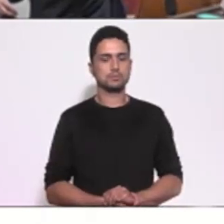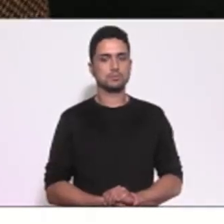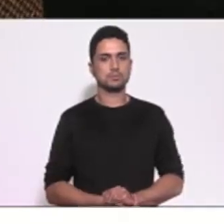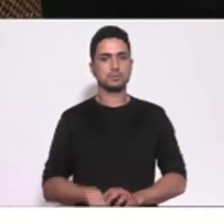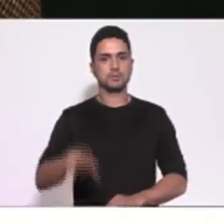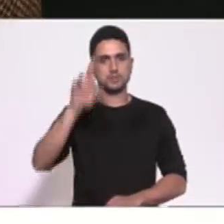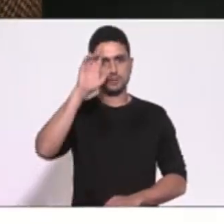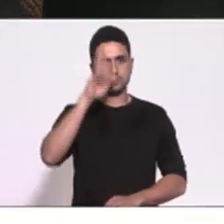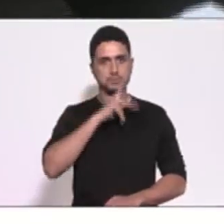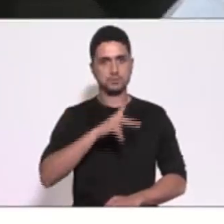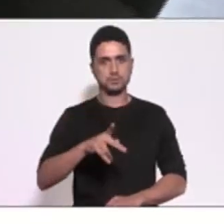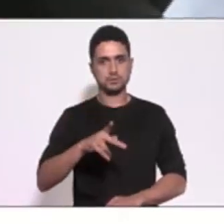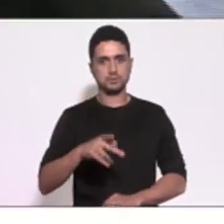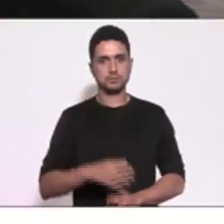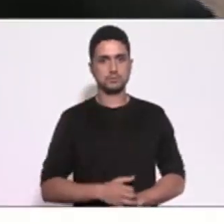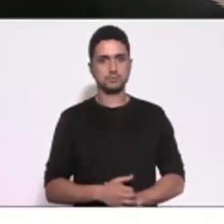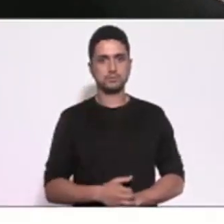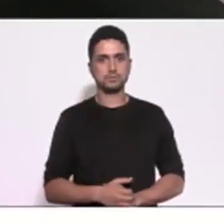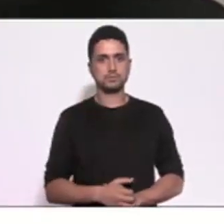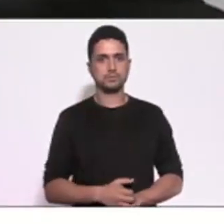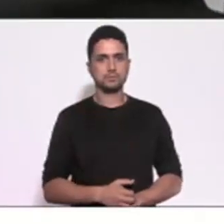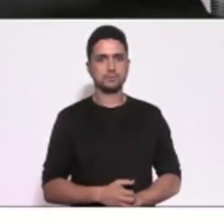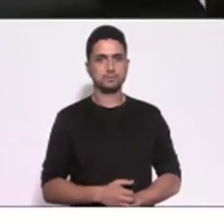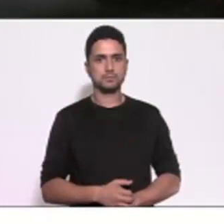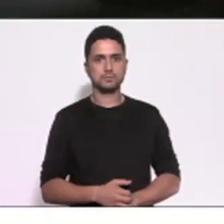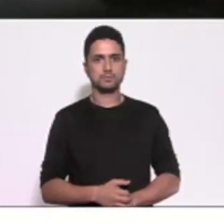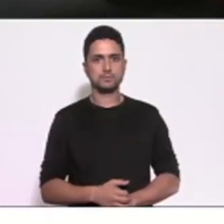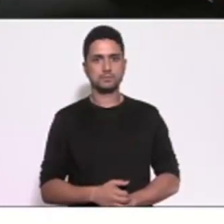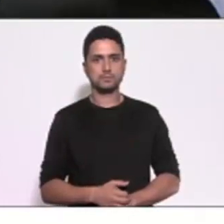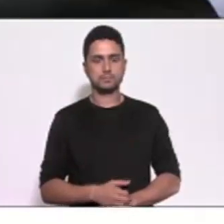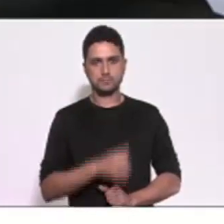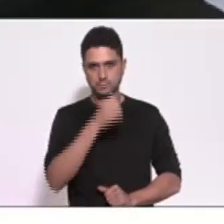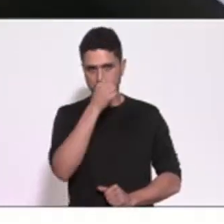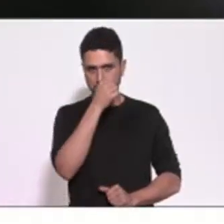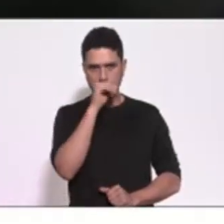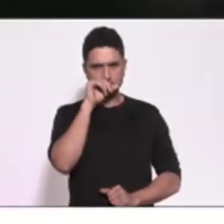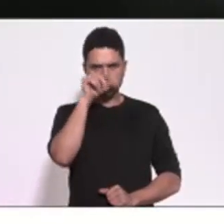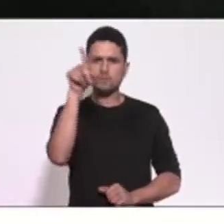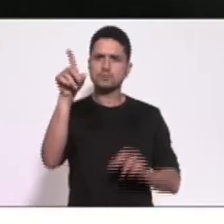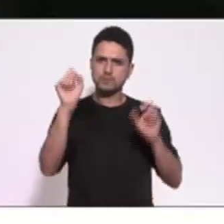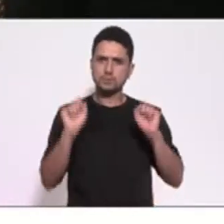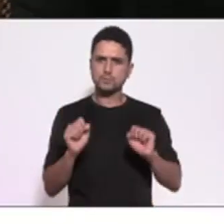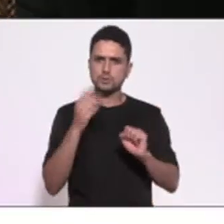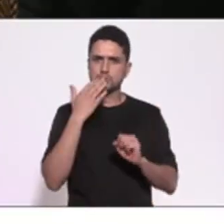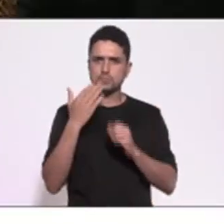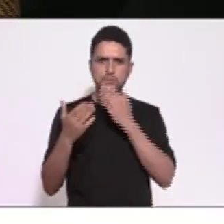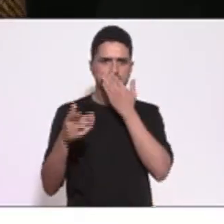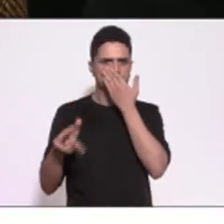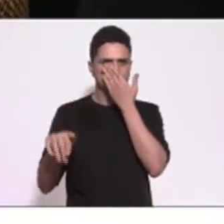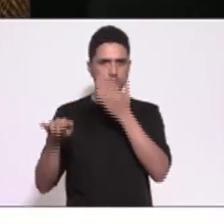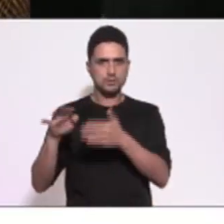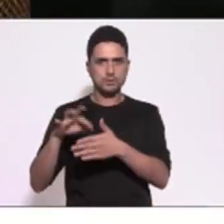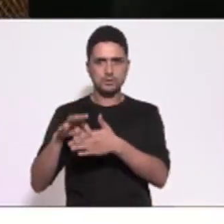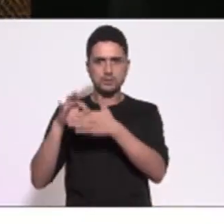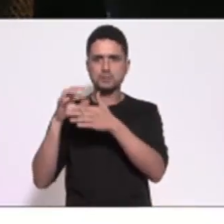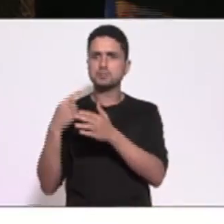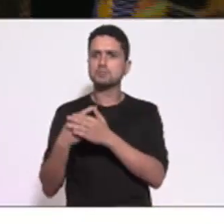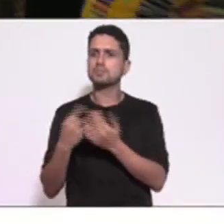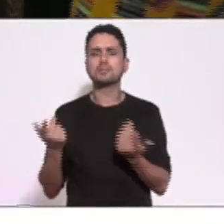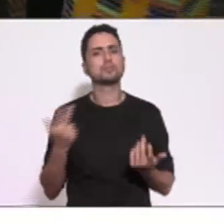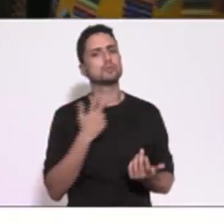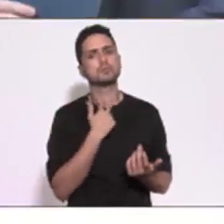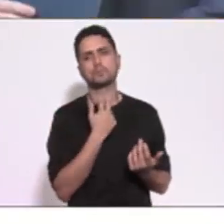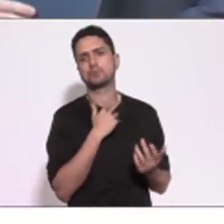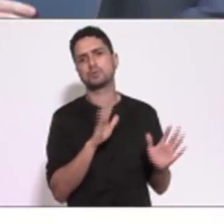Senhor presidente, o senhor poderia solicitar ao líder... Não tem como, presidente. deputada, não tem como. Vossa Excelência,